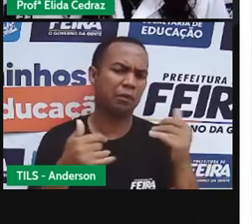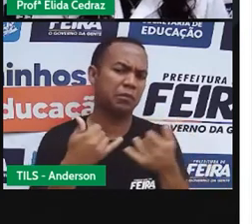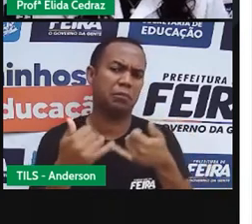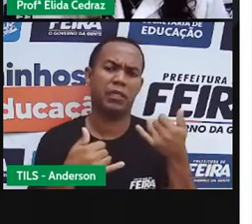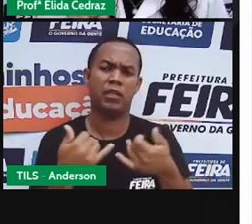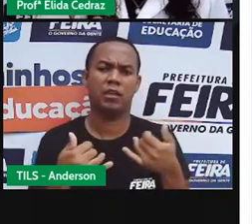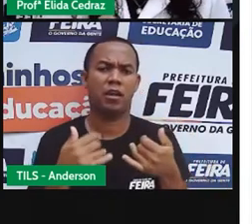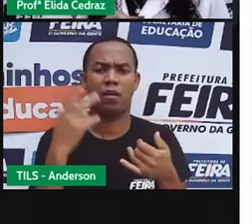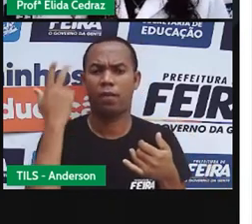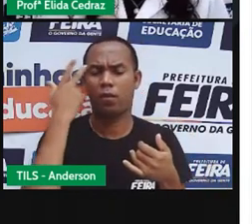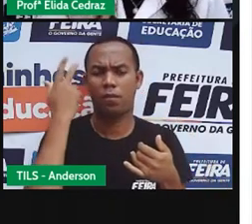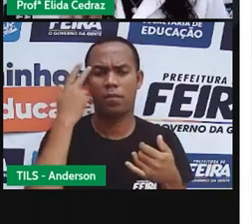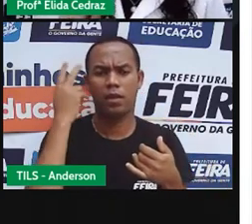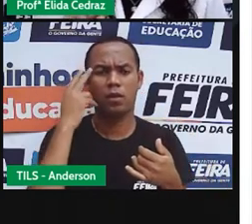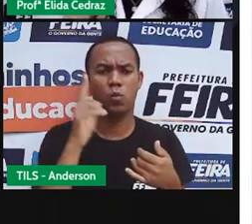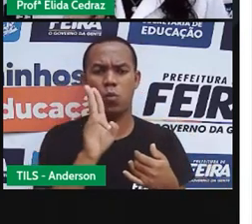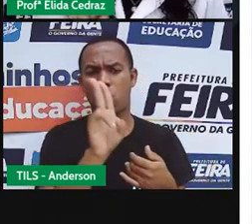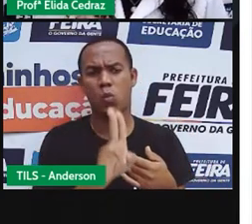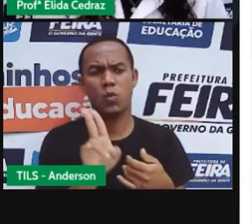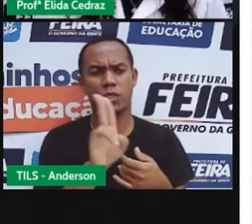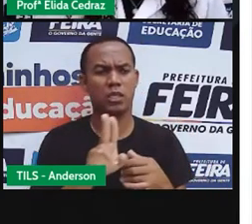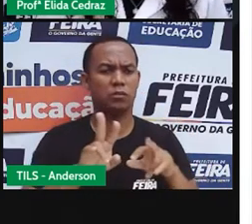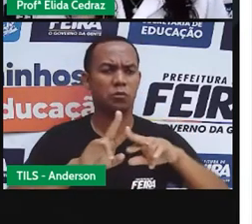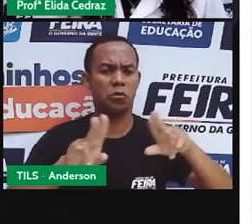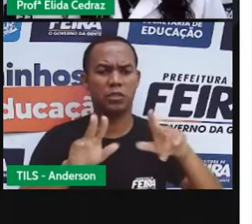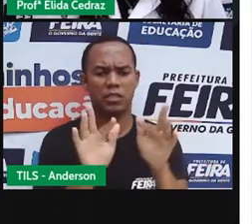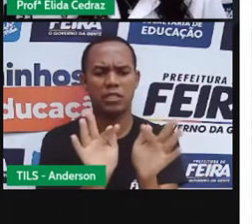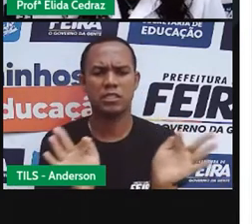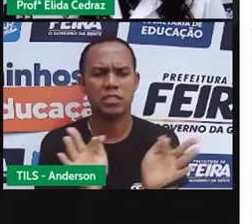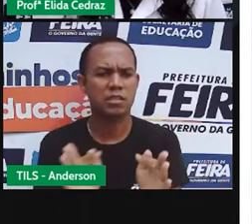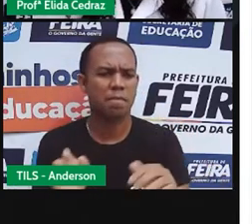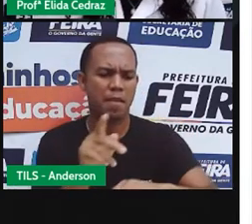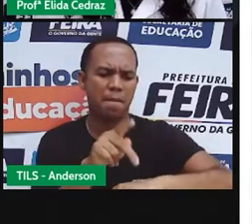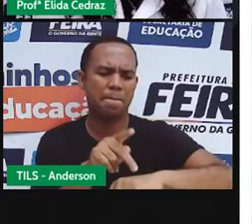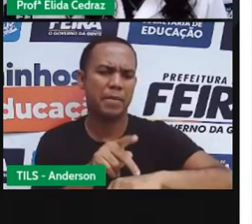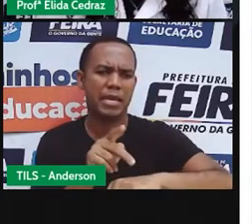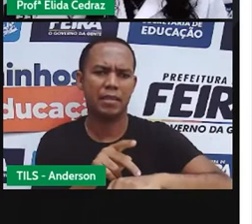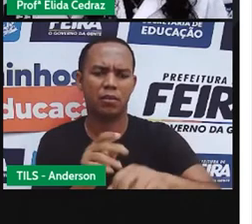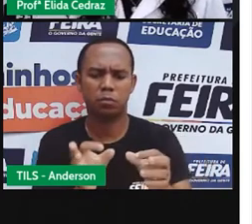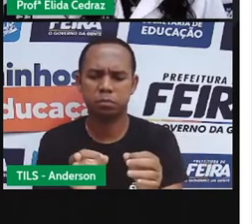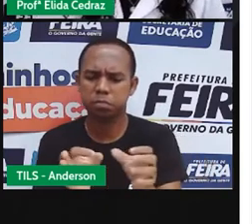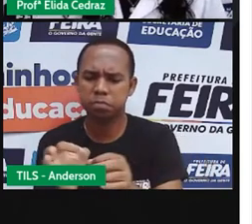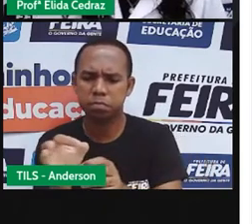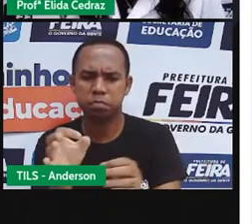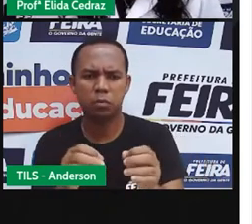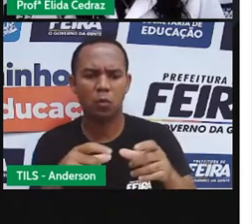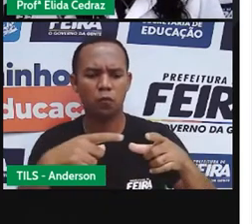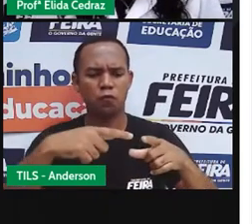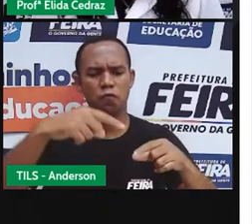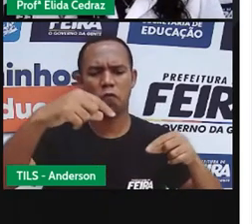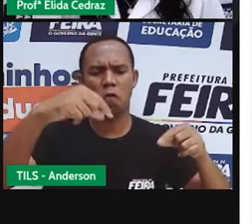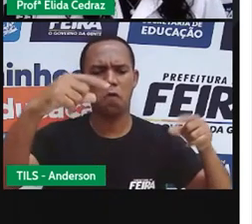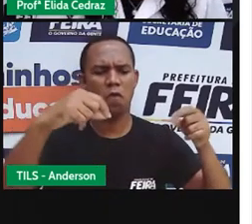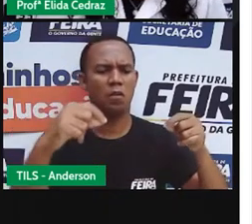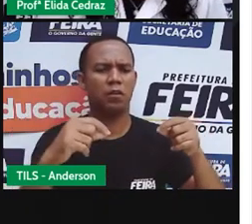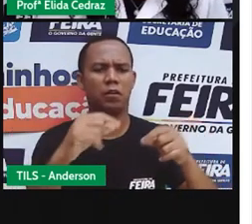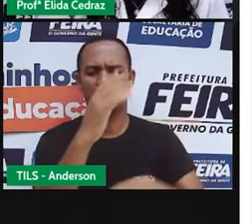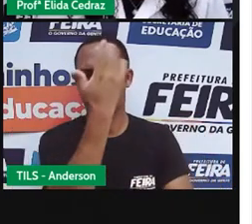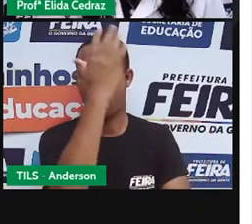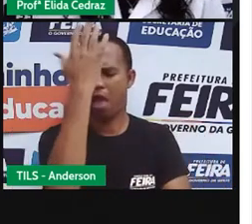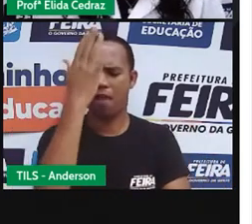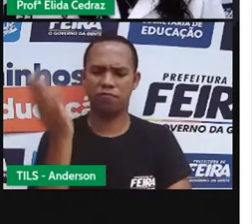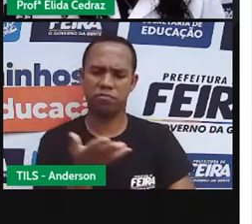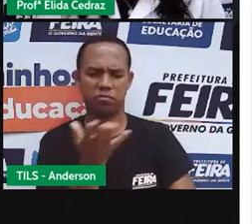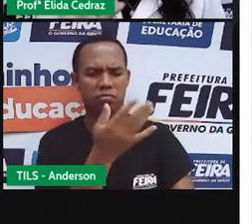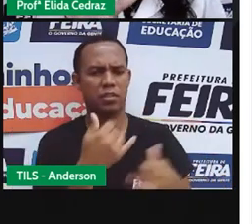brincar e de utilizar os elementos da natureza, como pedras, sementes, folhas e galhos, nas horas